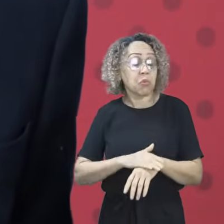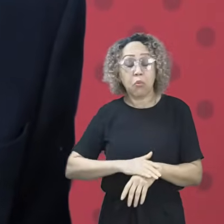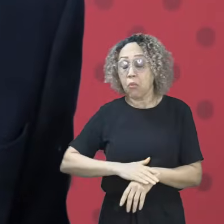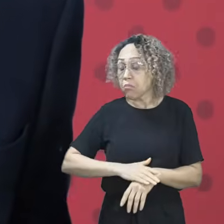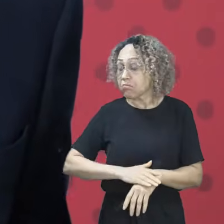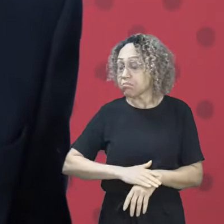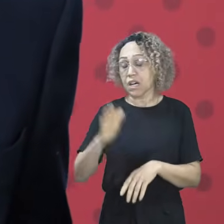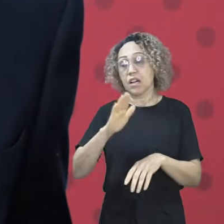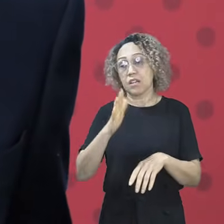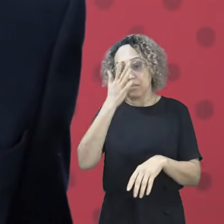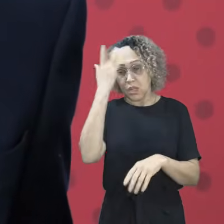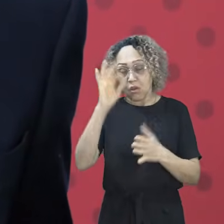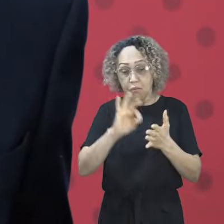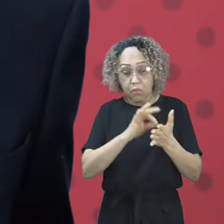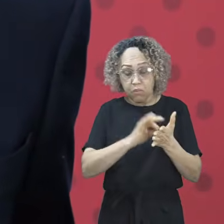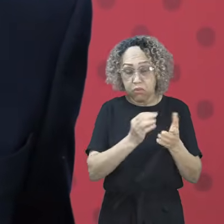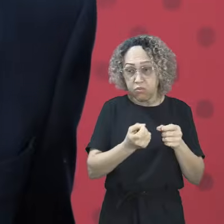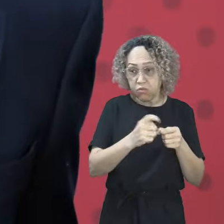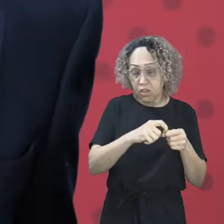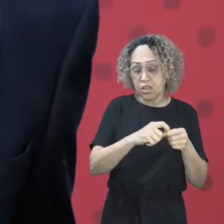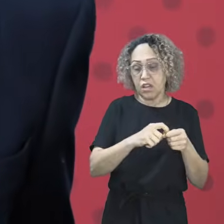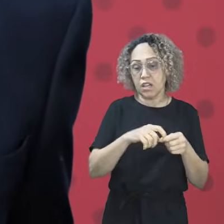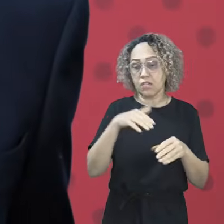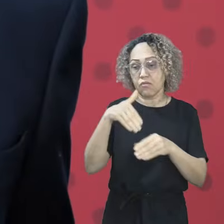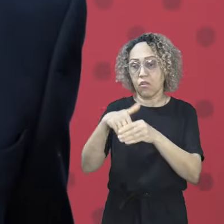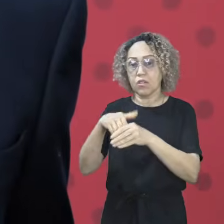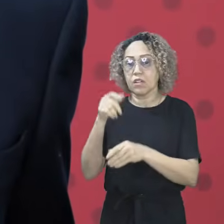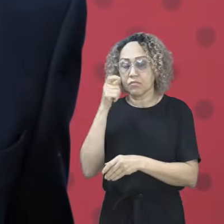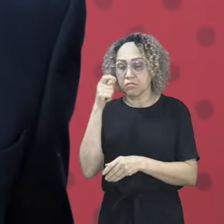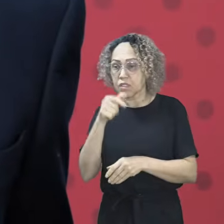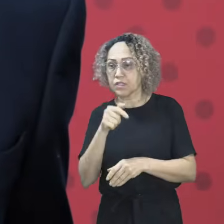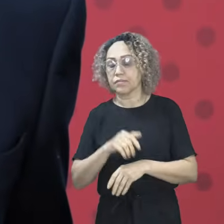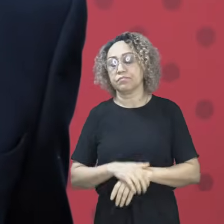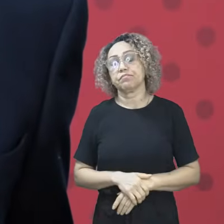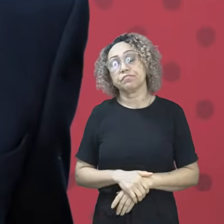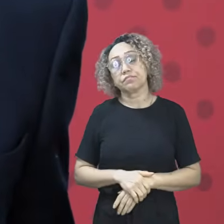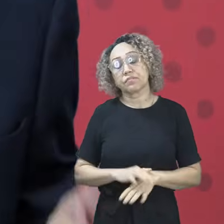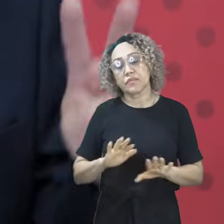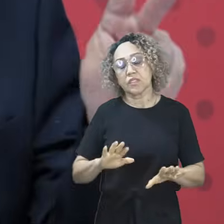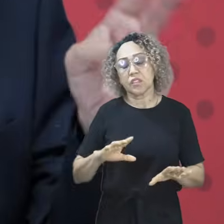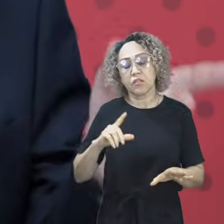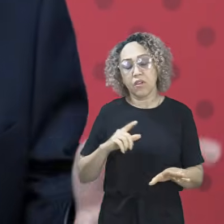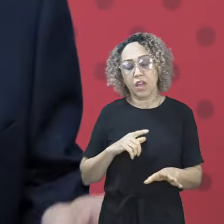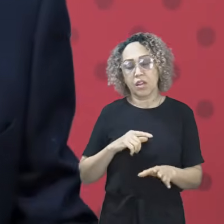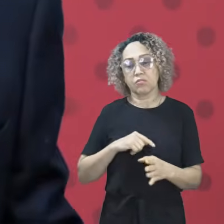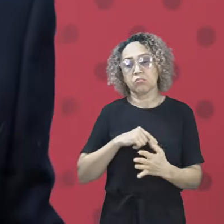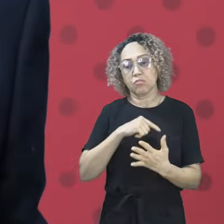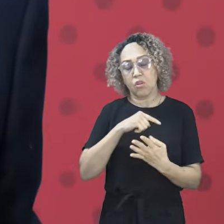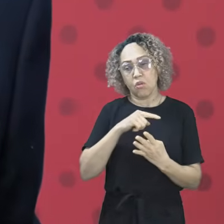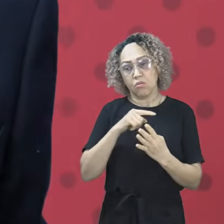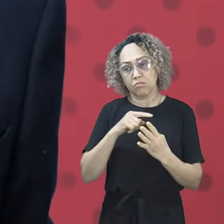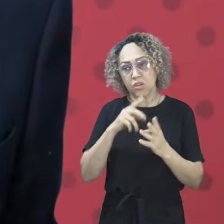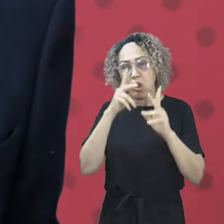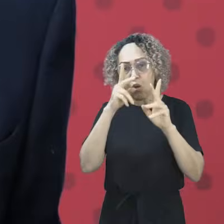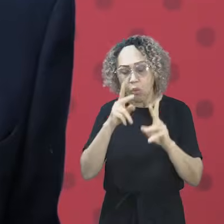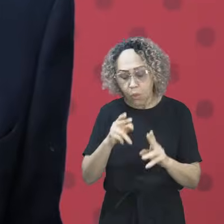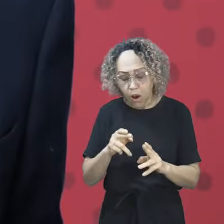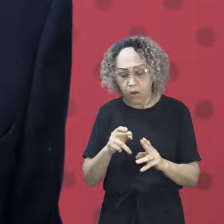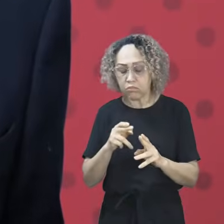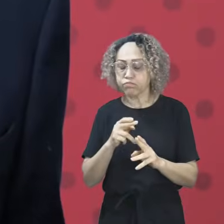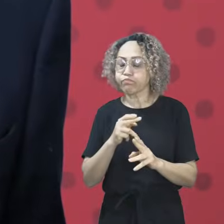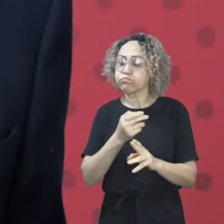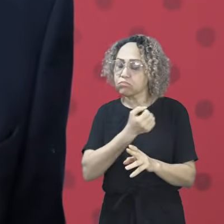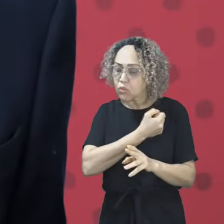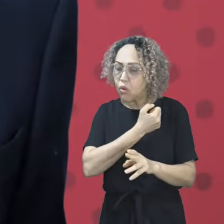digamos assim, o mesmo número de candidaturas, aproximadamente, de vários